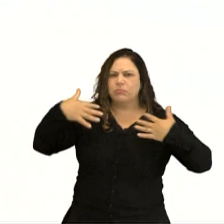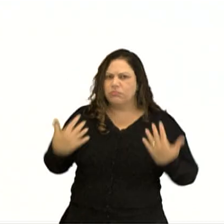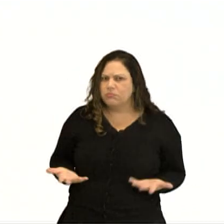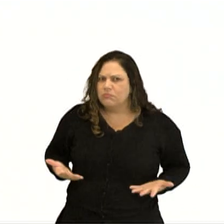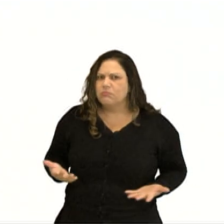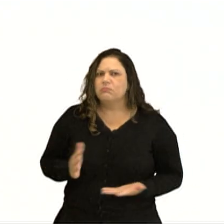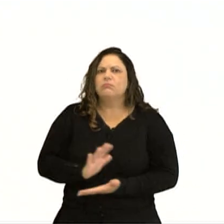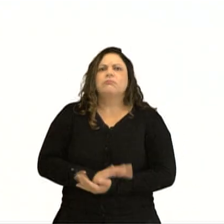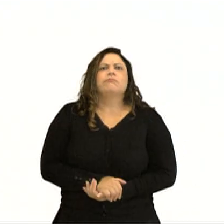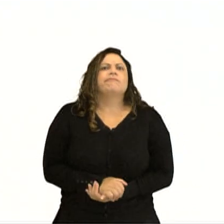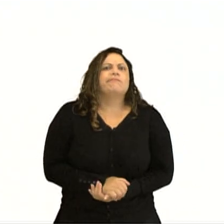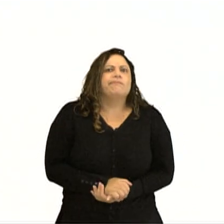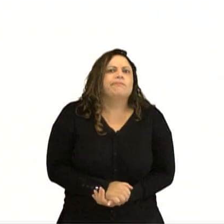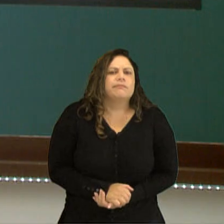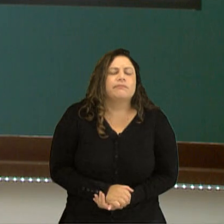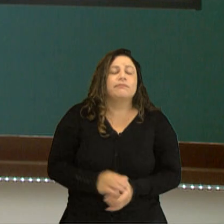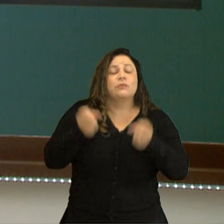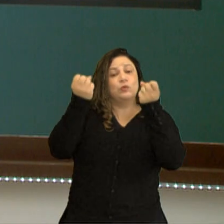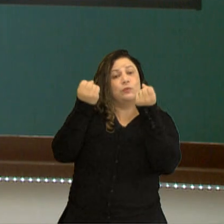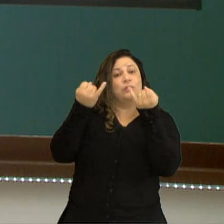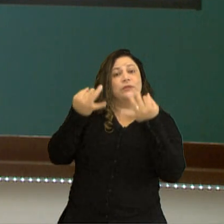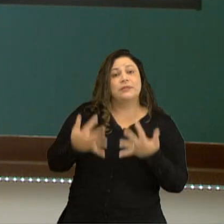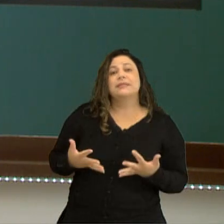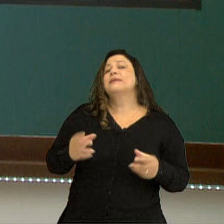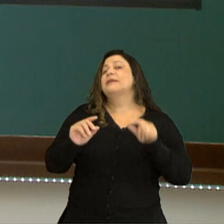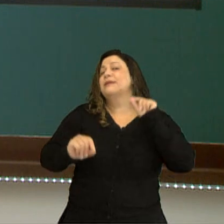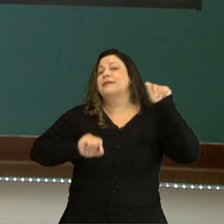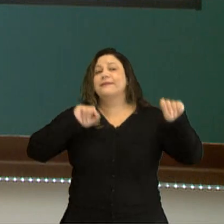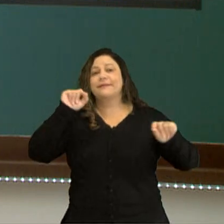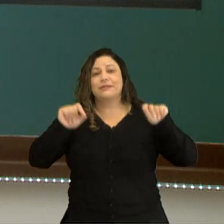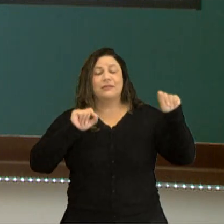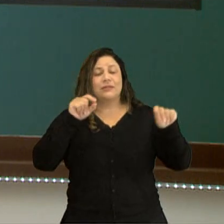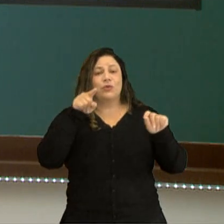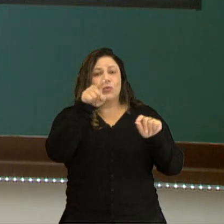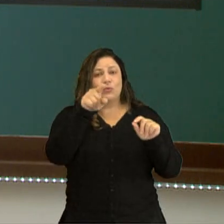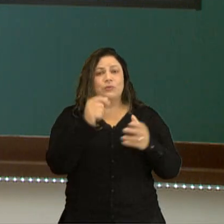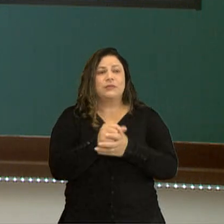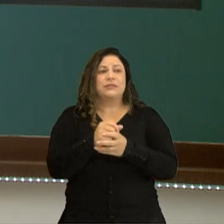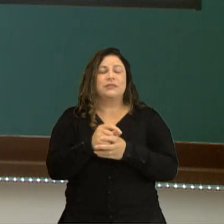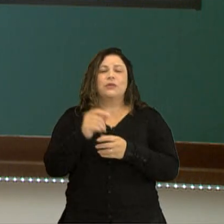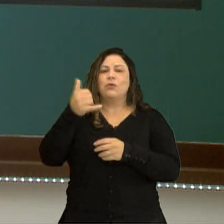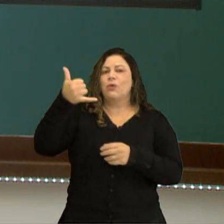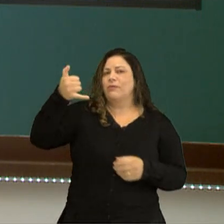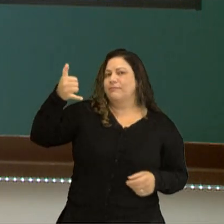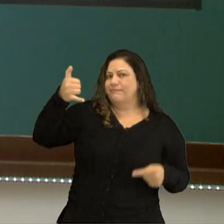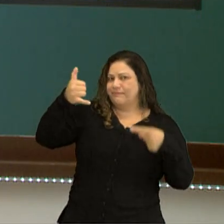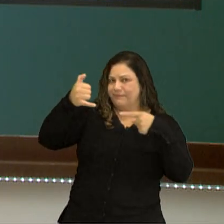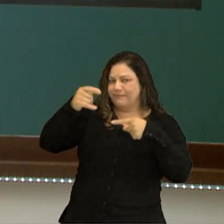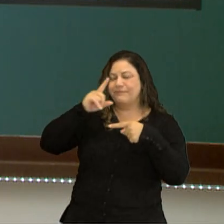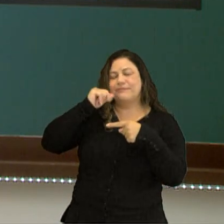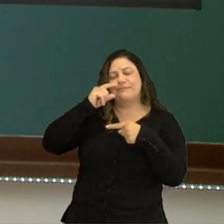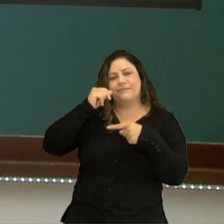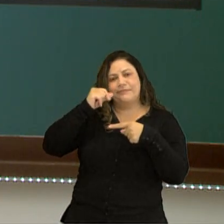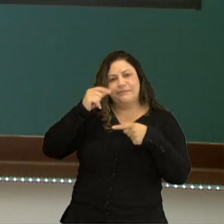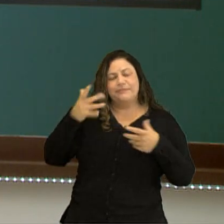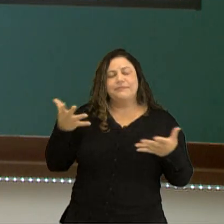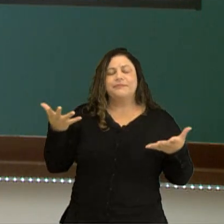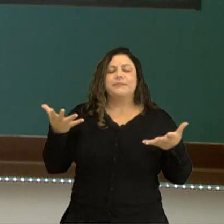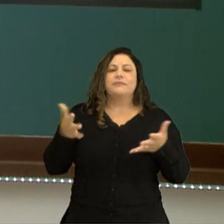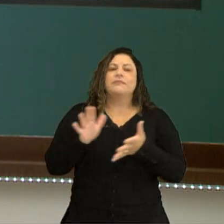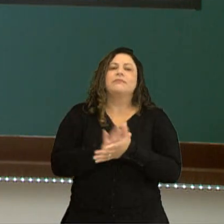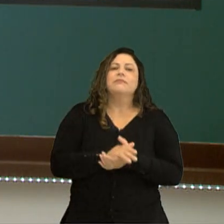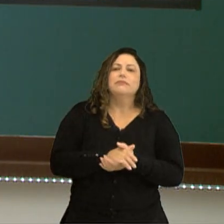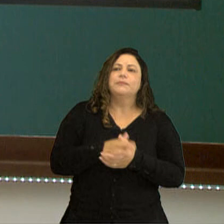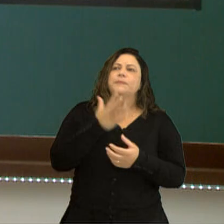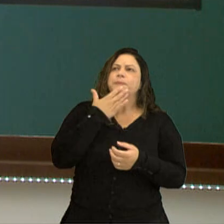vou te dizer que quando você coloca uma caneta, um lápis, um